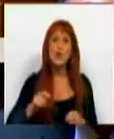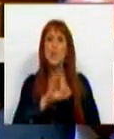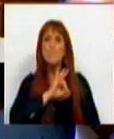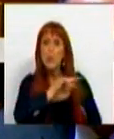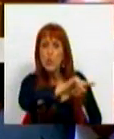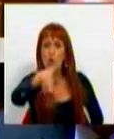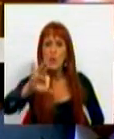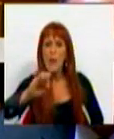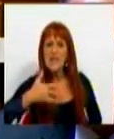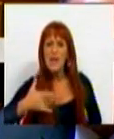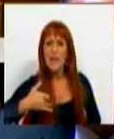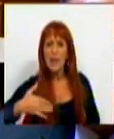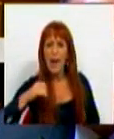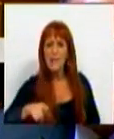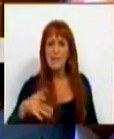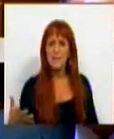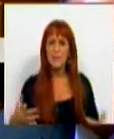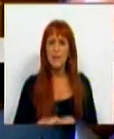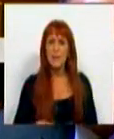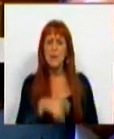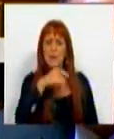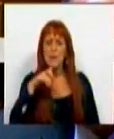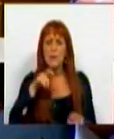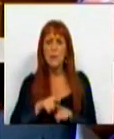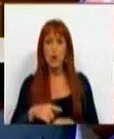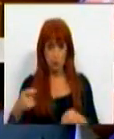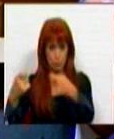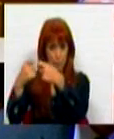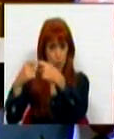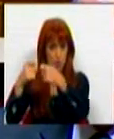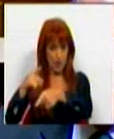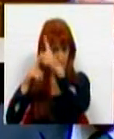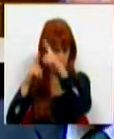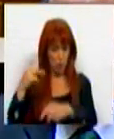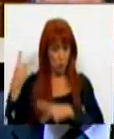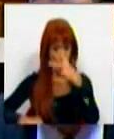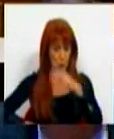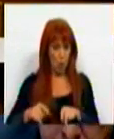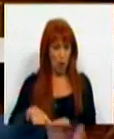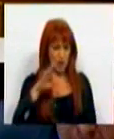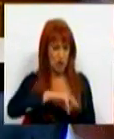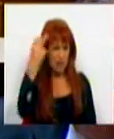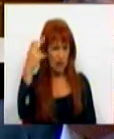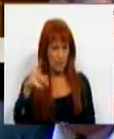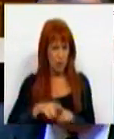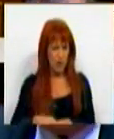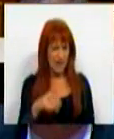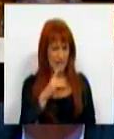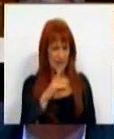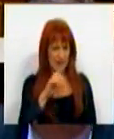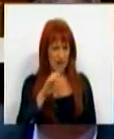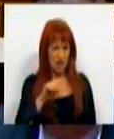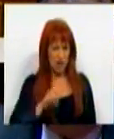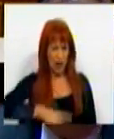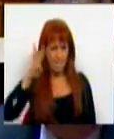os senhores PSD e CDS comprometeram-se com Bruxelas com um corte nas pensões de